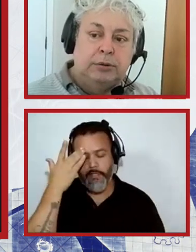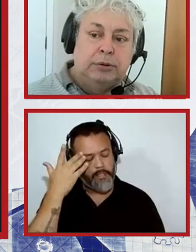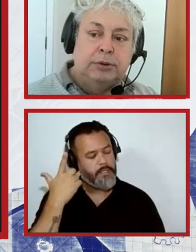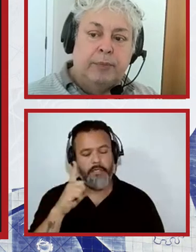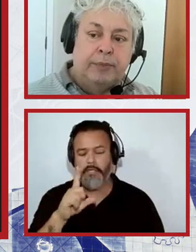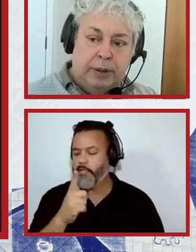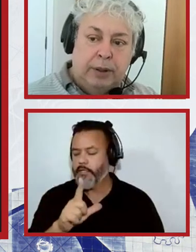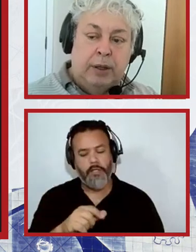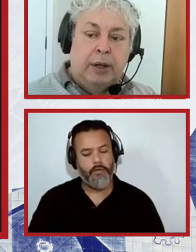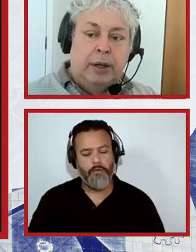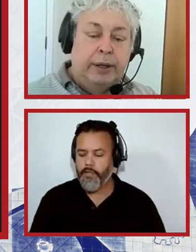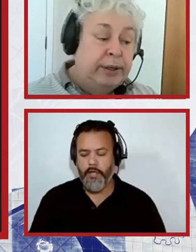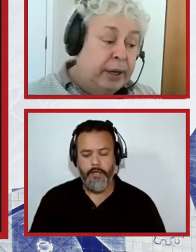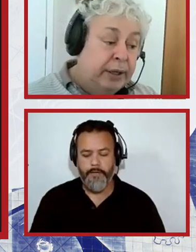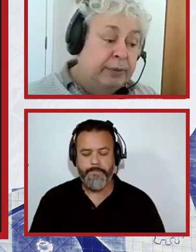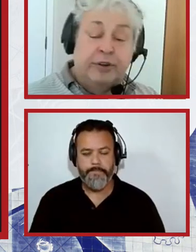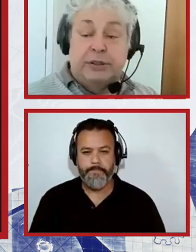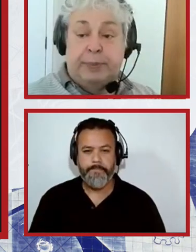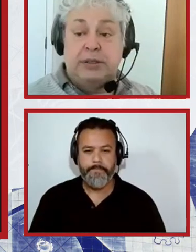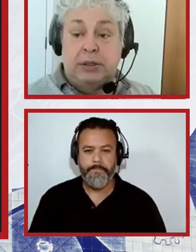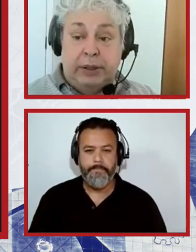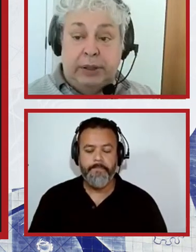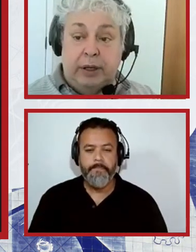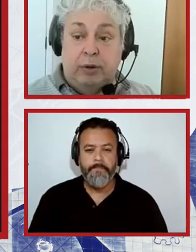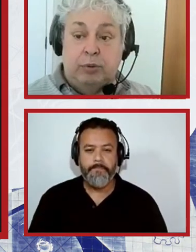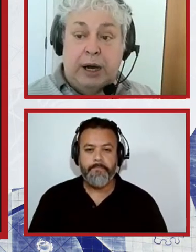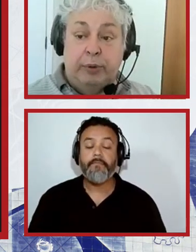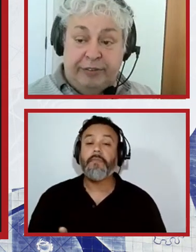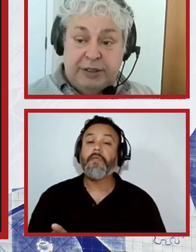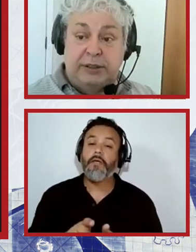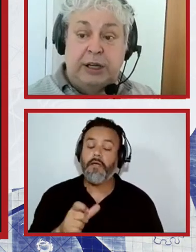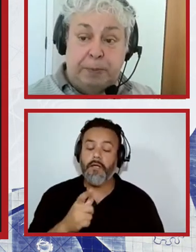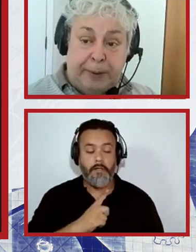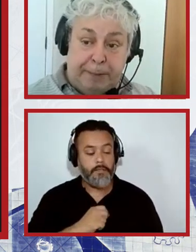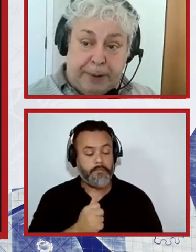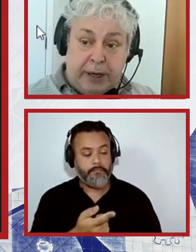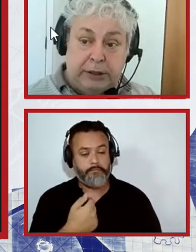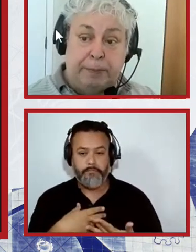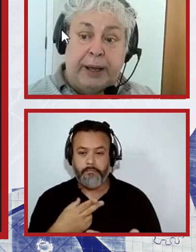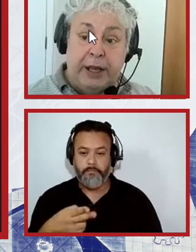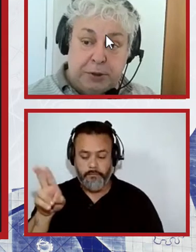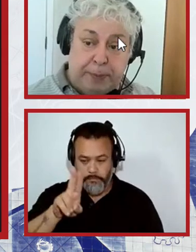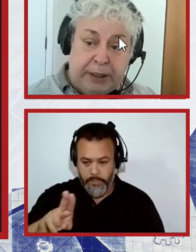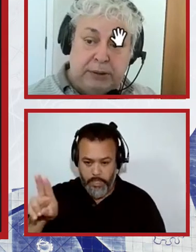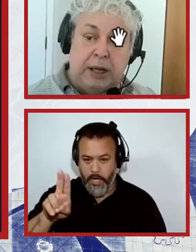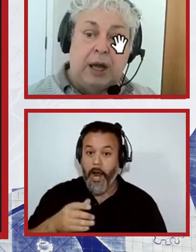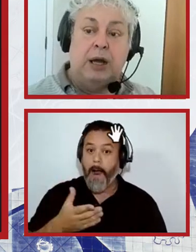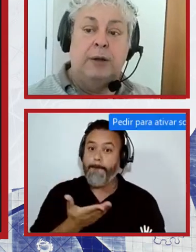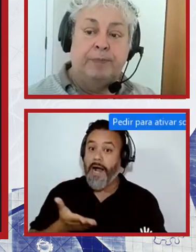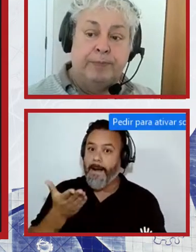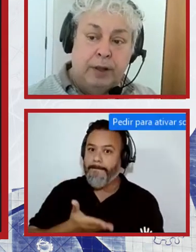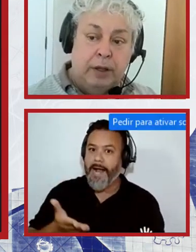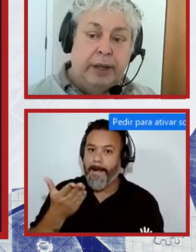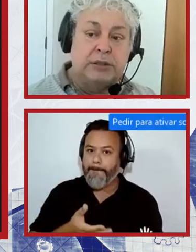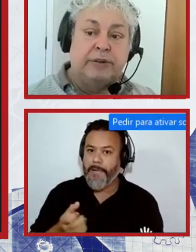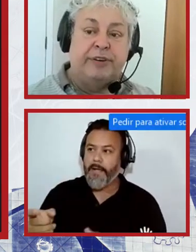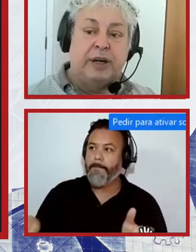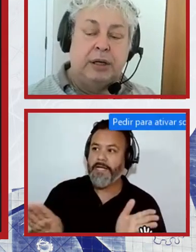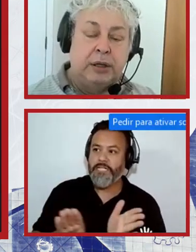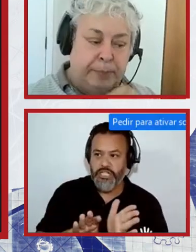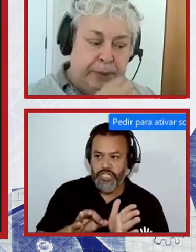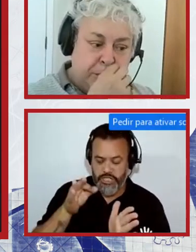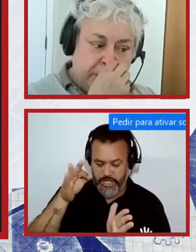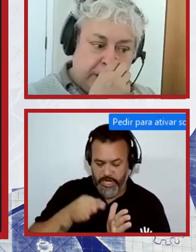assim, e aí você precisa ter a universidade preparada para respeitar